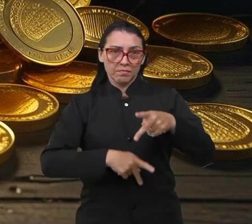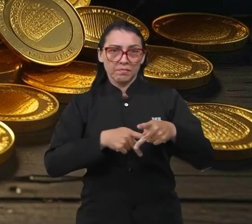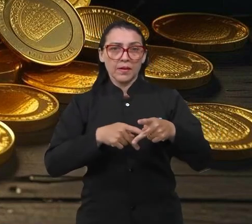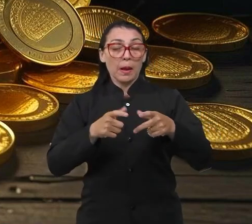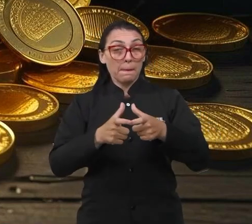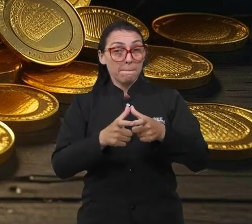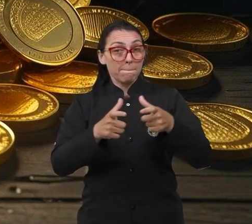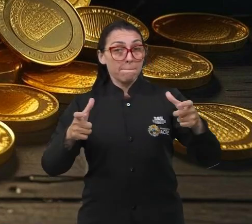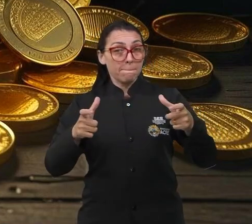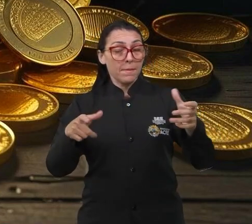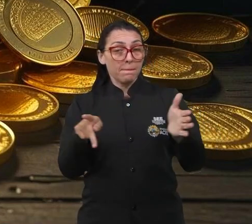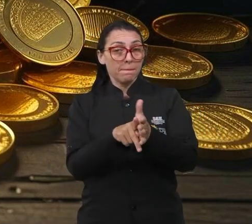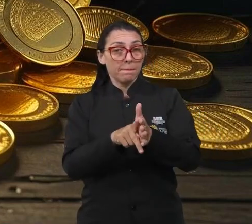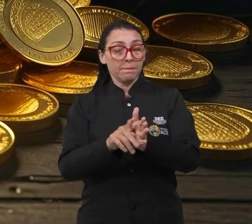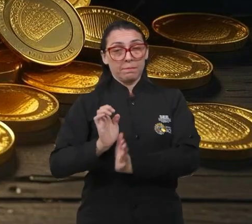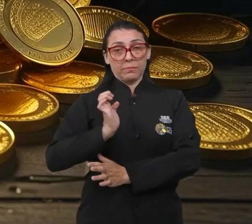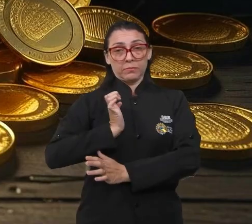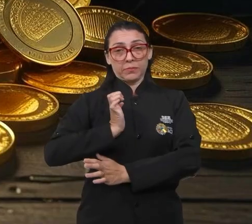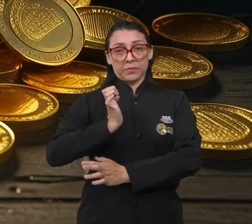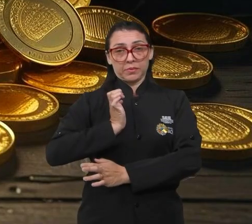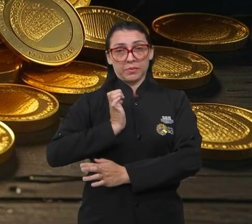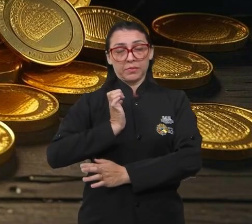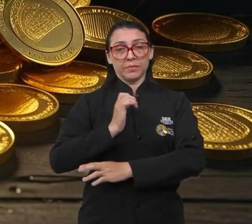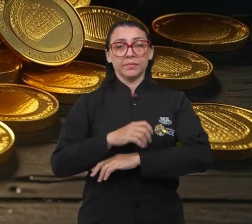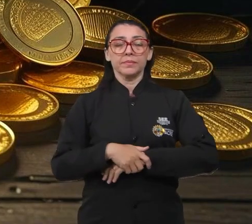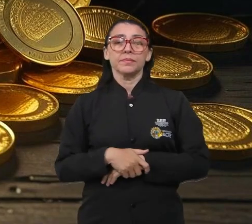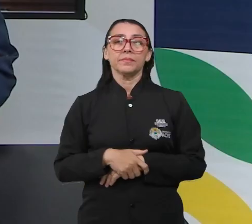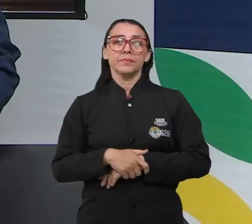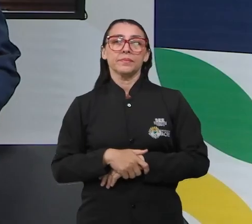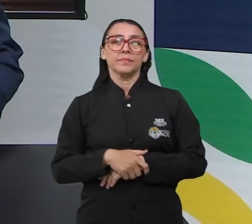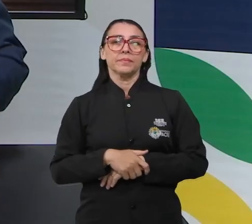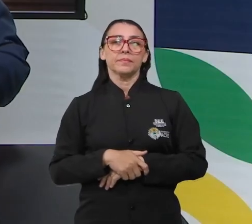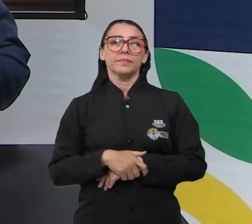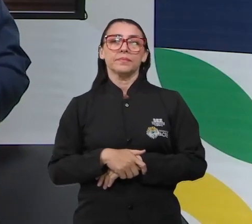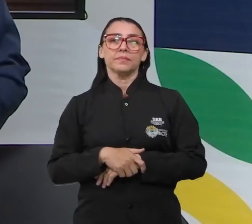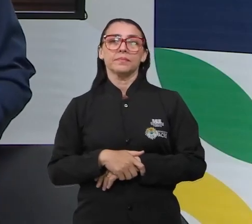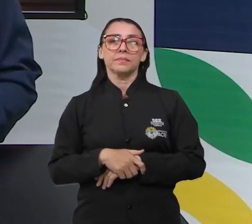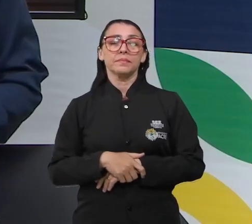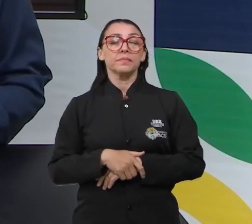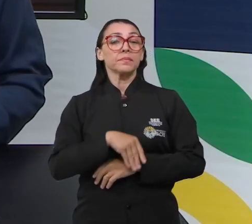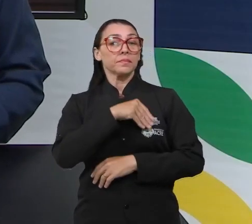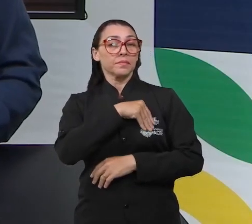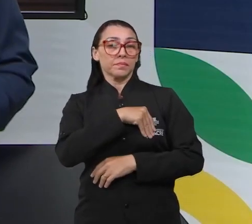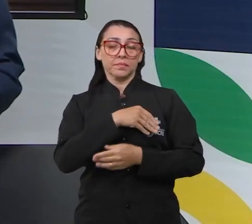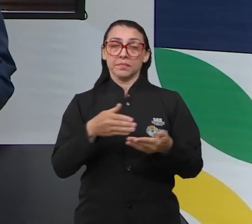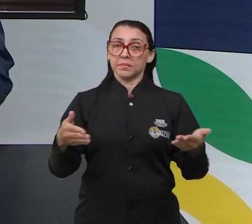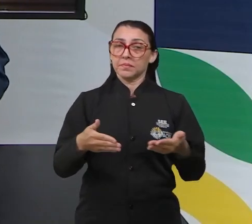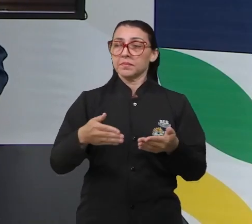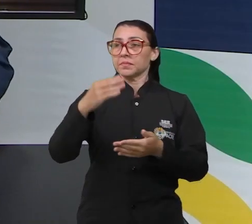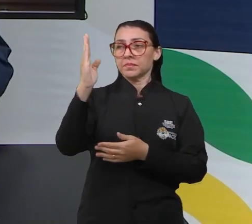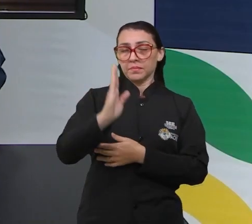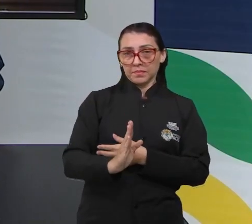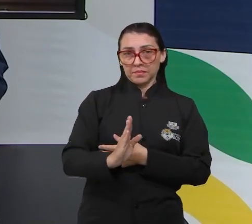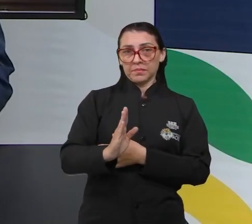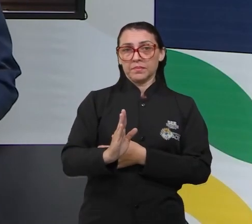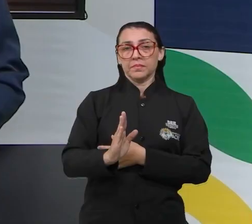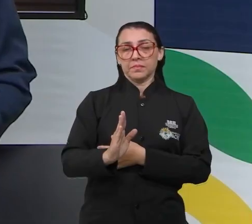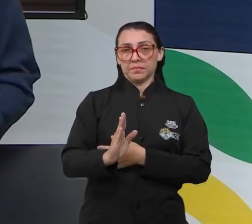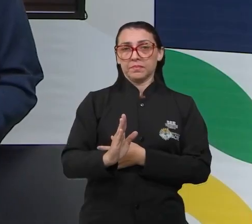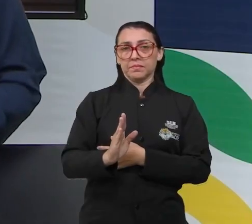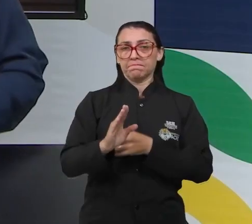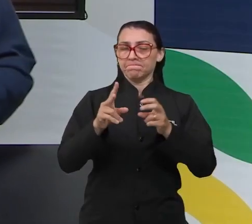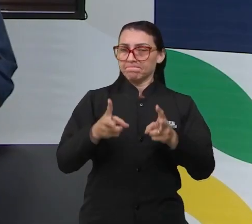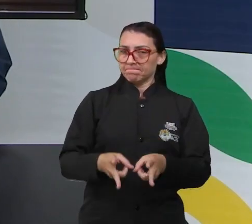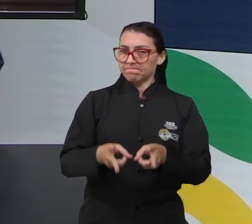a maior parte da riqueza. É justamente isso, a concentração de renda hoje no Brasil, ela é